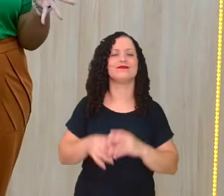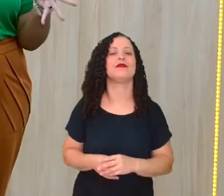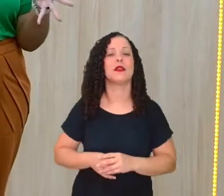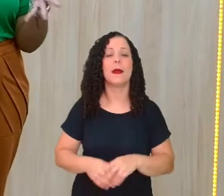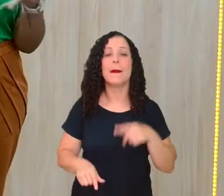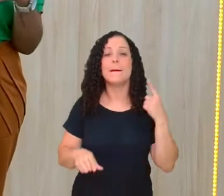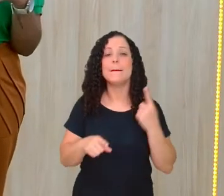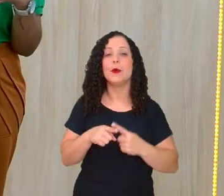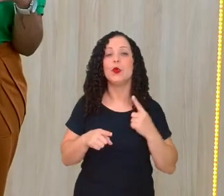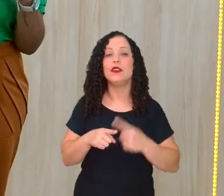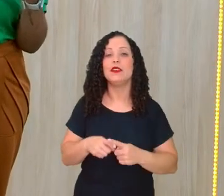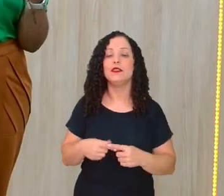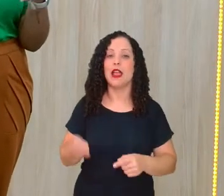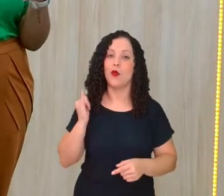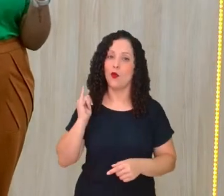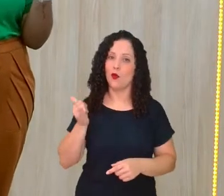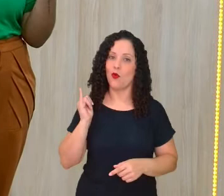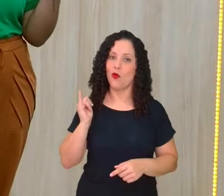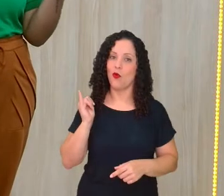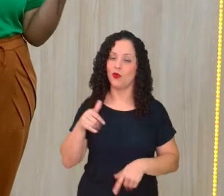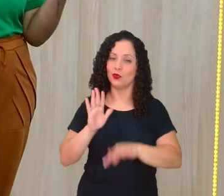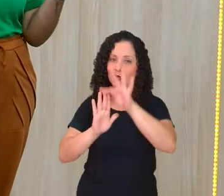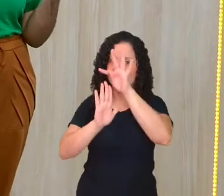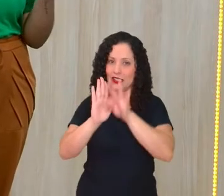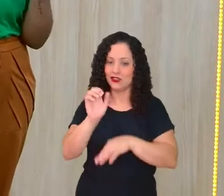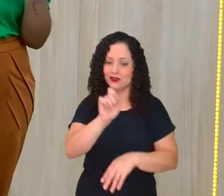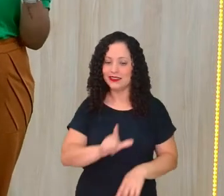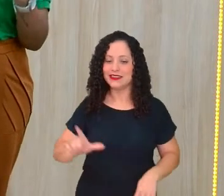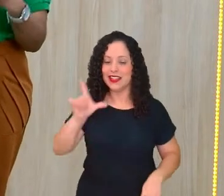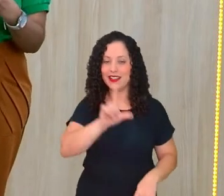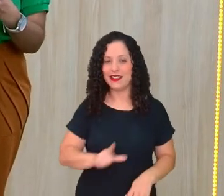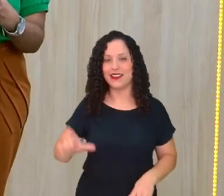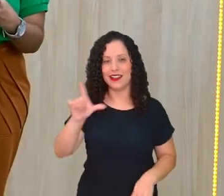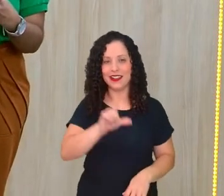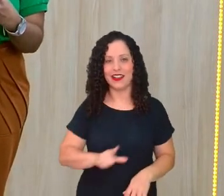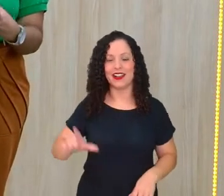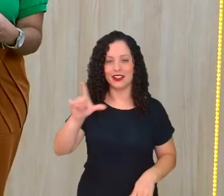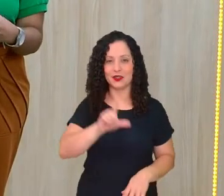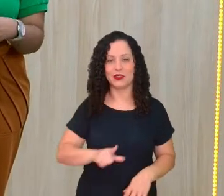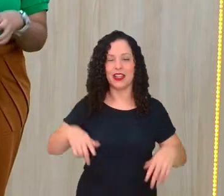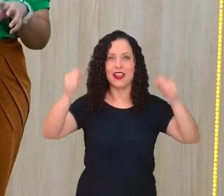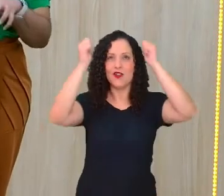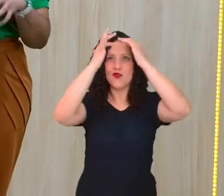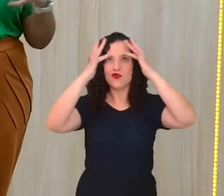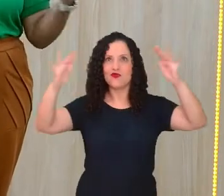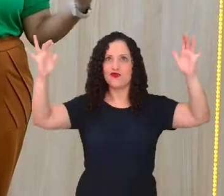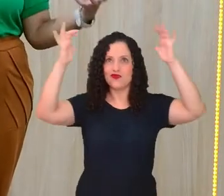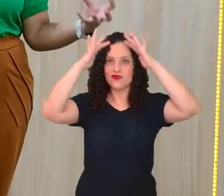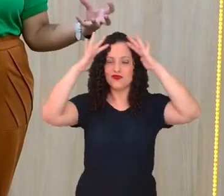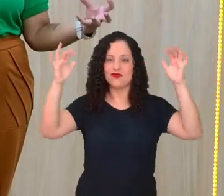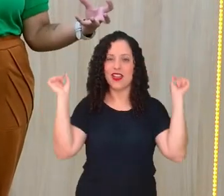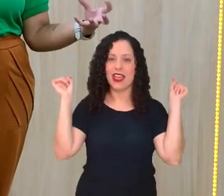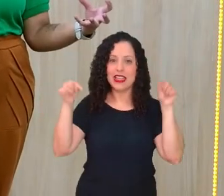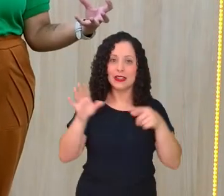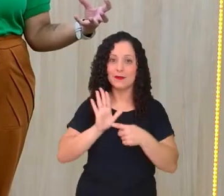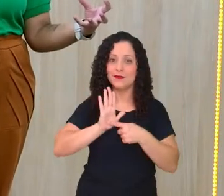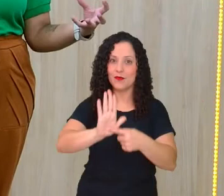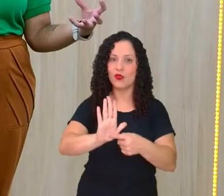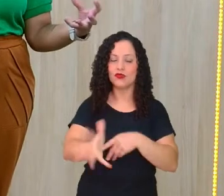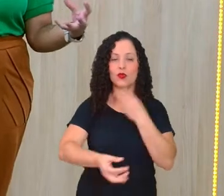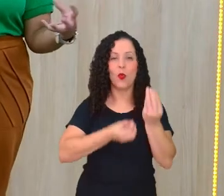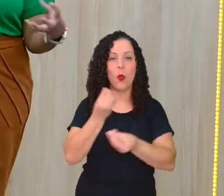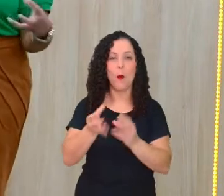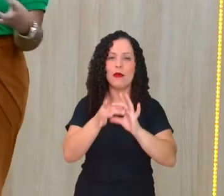porque o conto, né, que é um texto literário, sendo por isso imaginativo, ele dá essa liberdade de